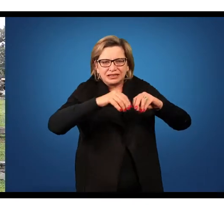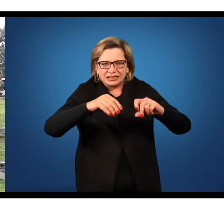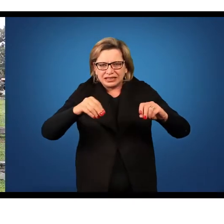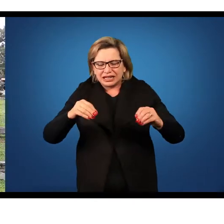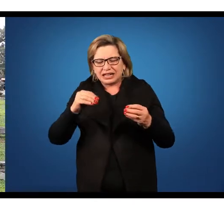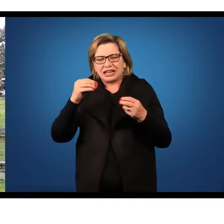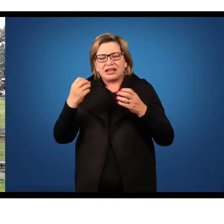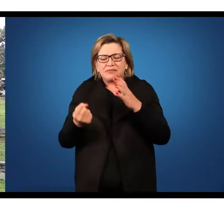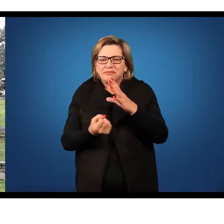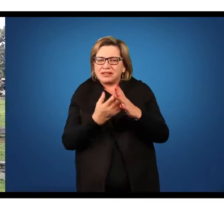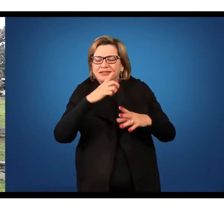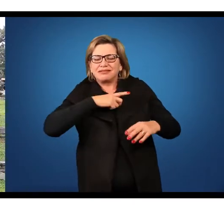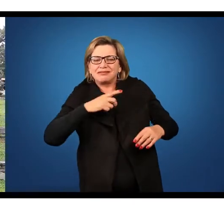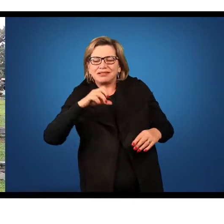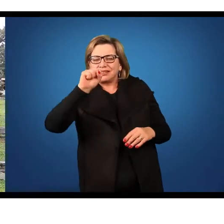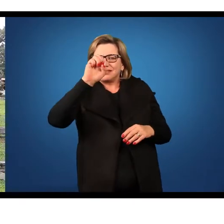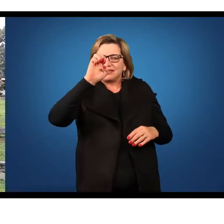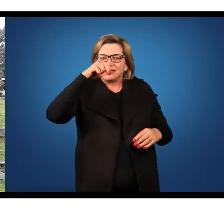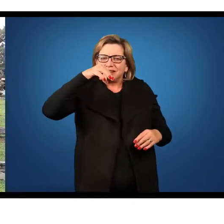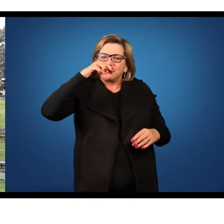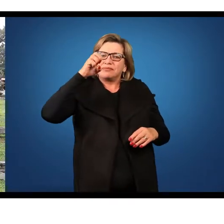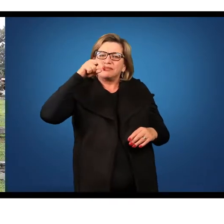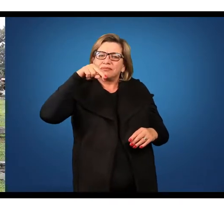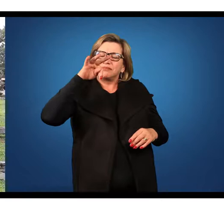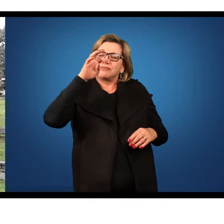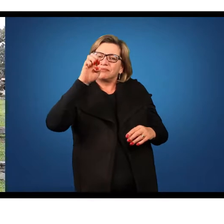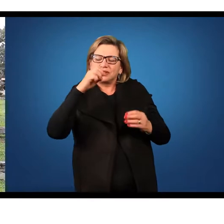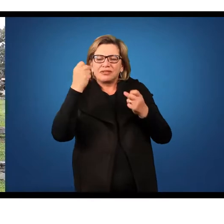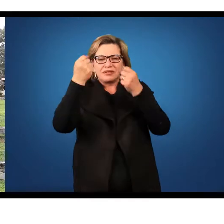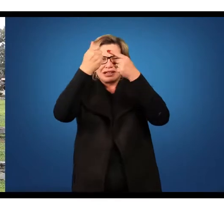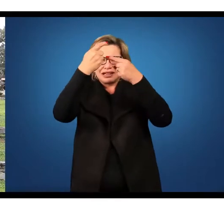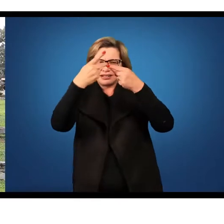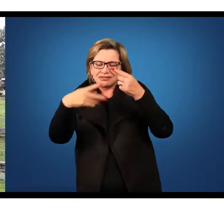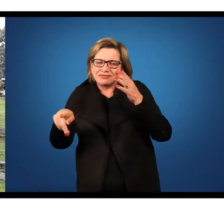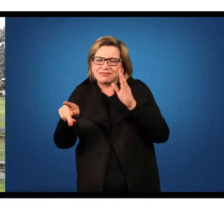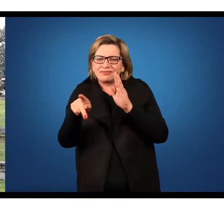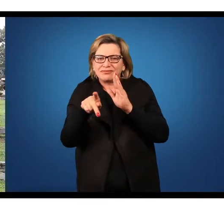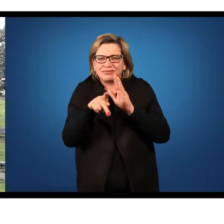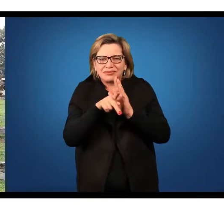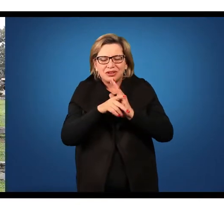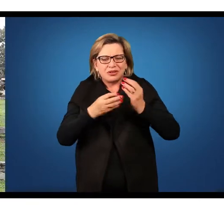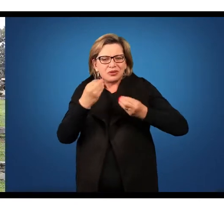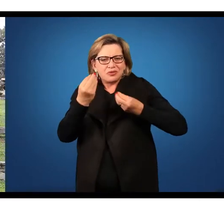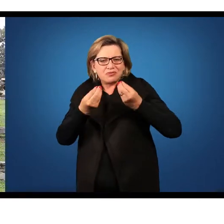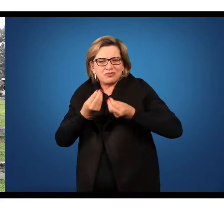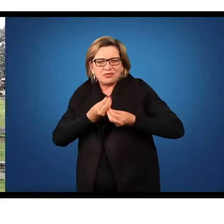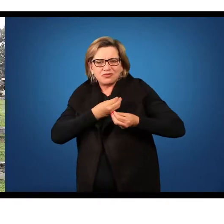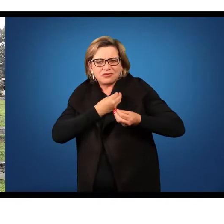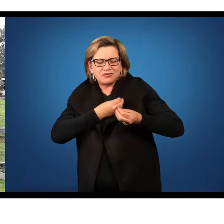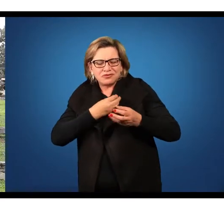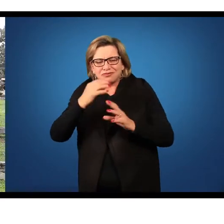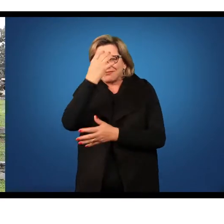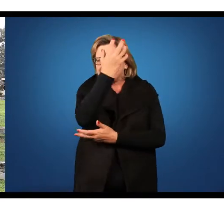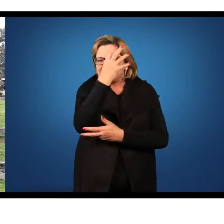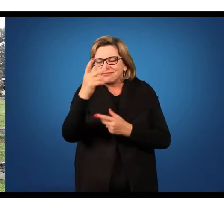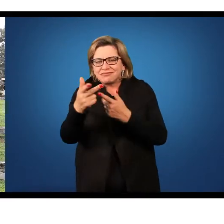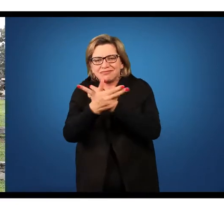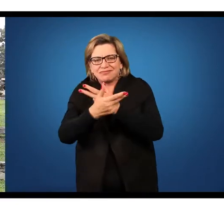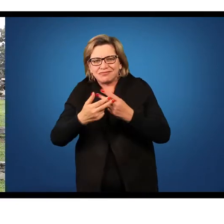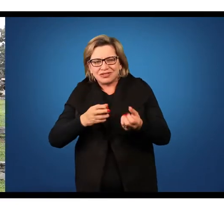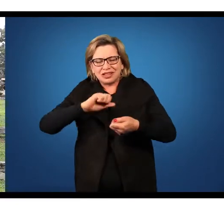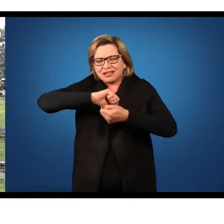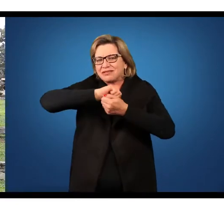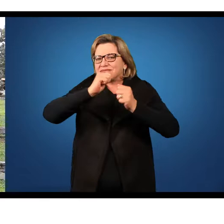sem semente, plantas vasculares com semente. Iremos estudar características sobre o ciclo de vida, reprodução,